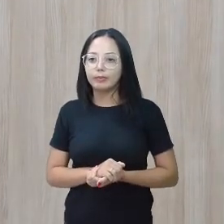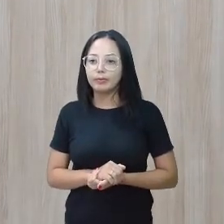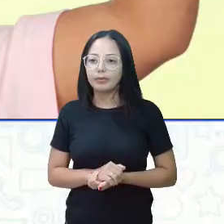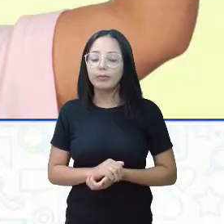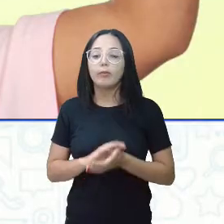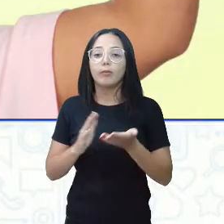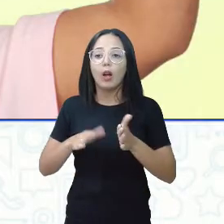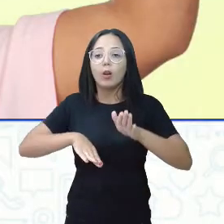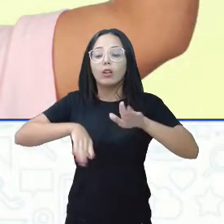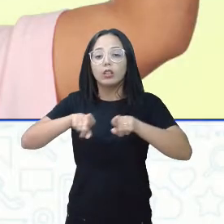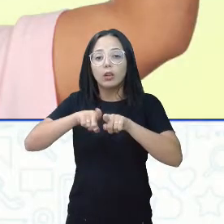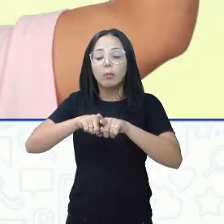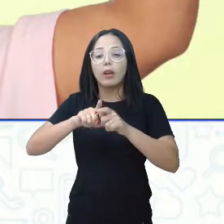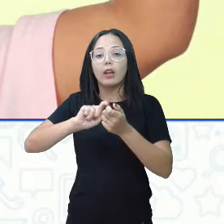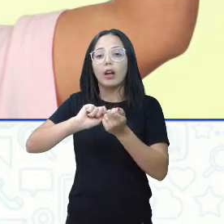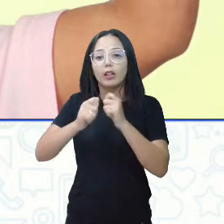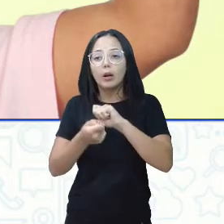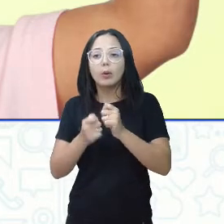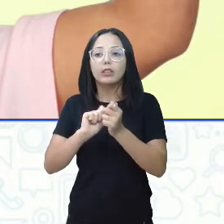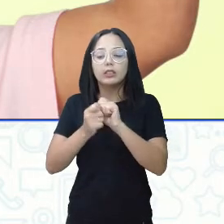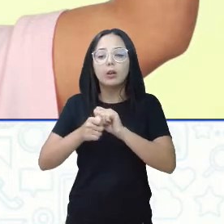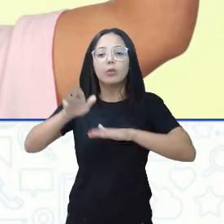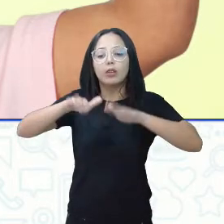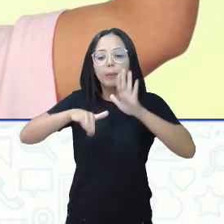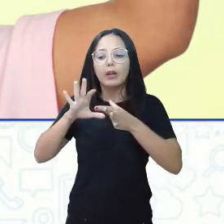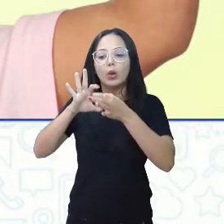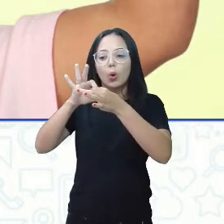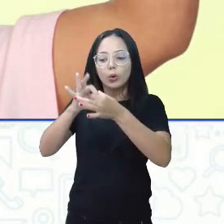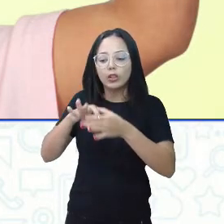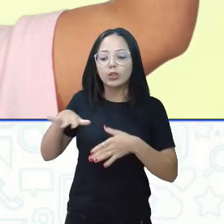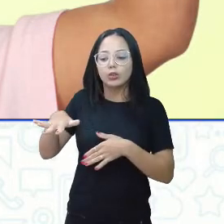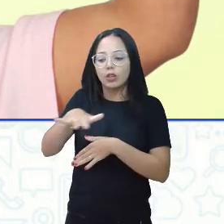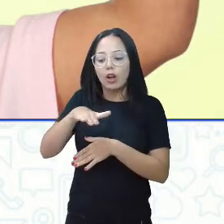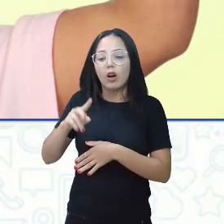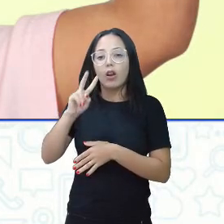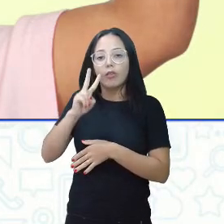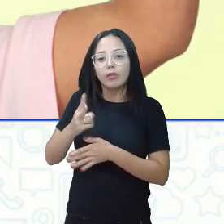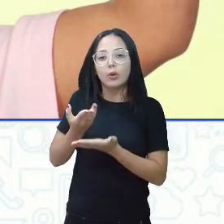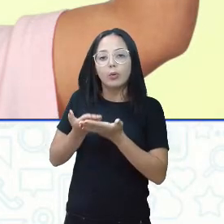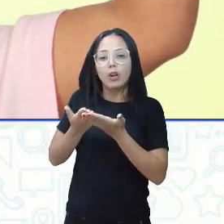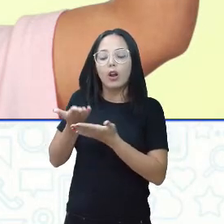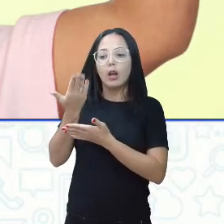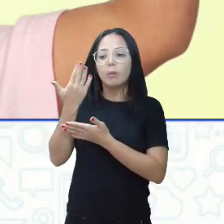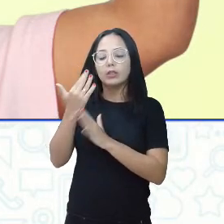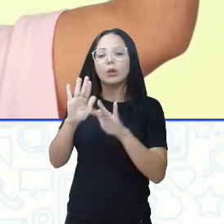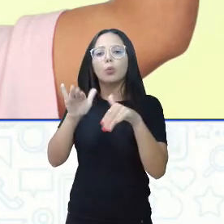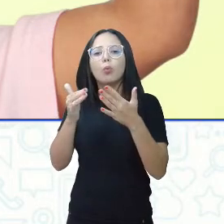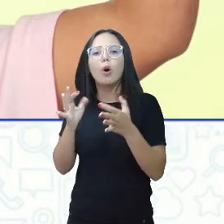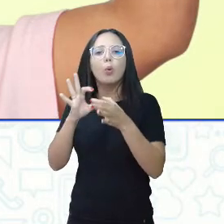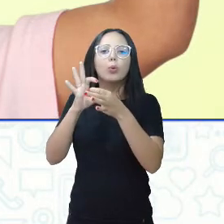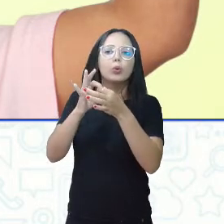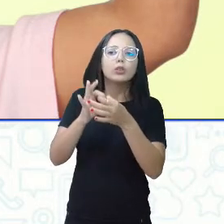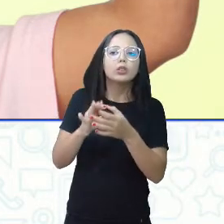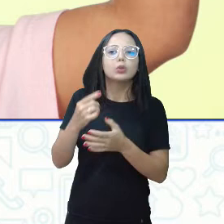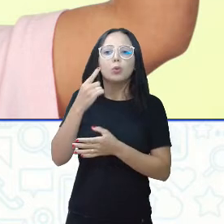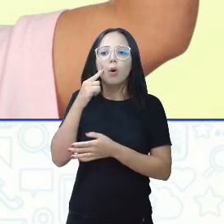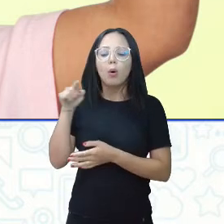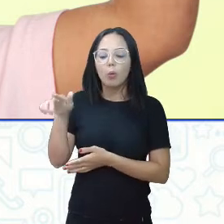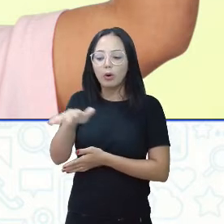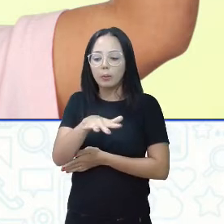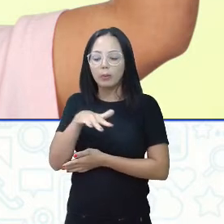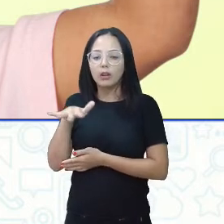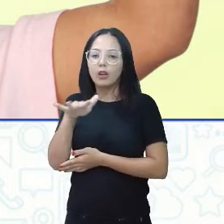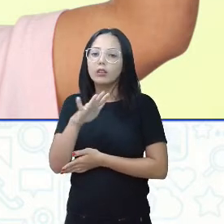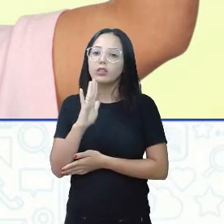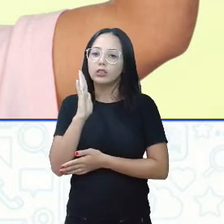E que a adequação depende dos contextos, né? A gente viu em aulas anteriores que contextos são esses, ó, do ambiente, ou